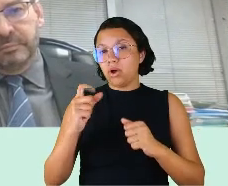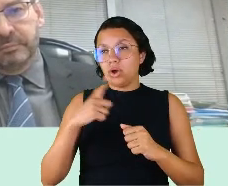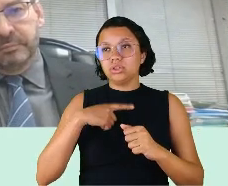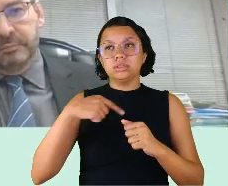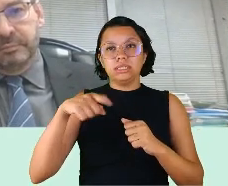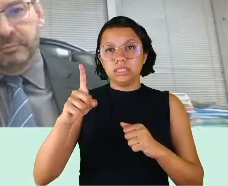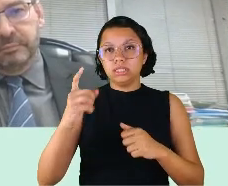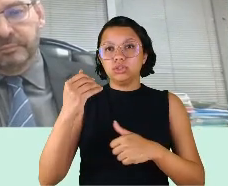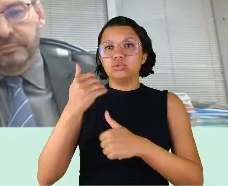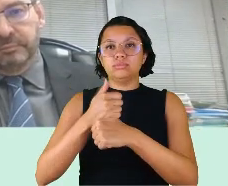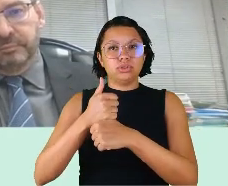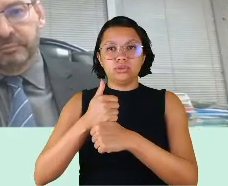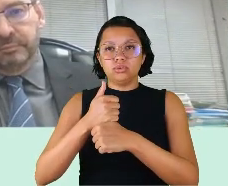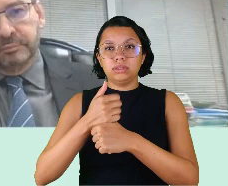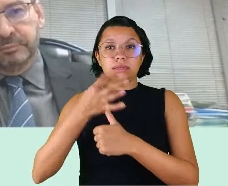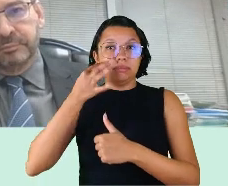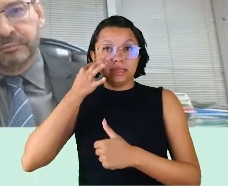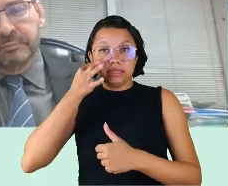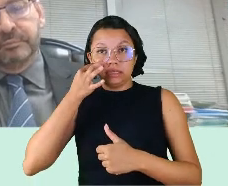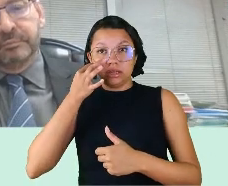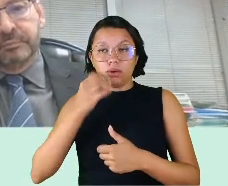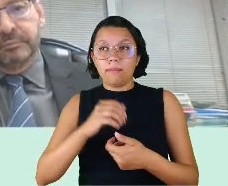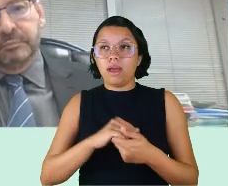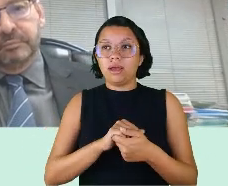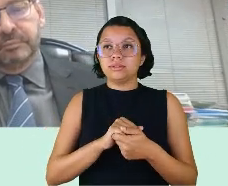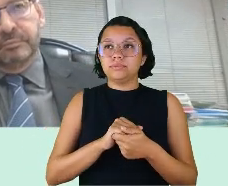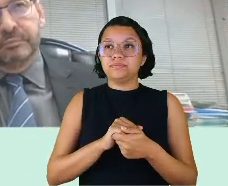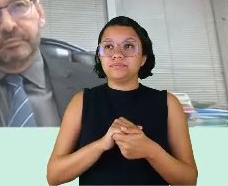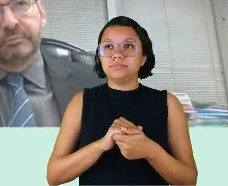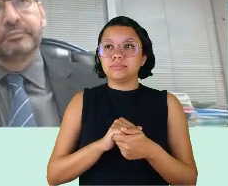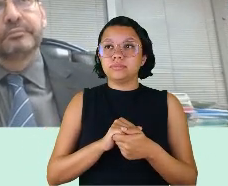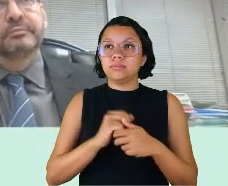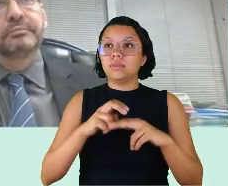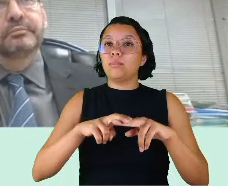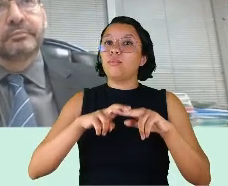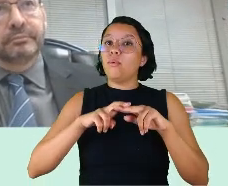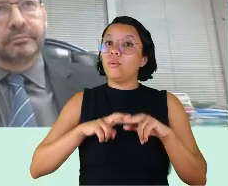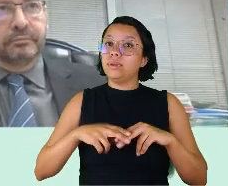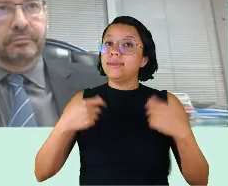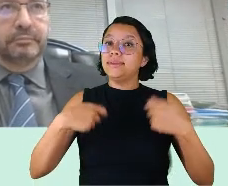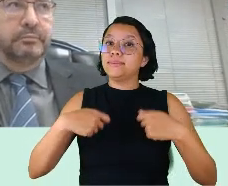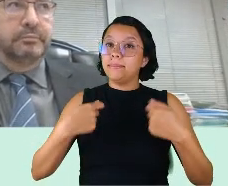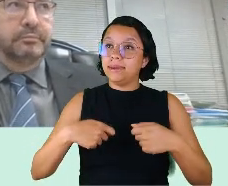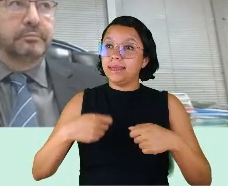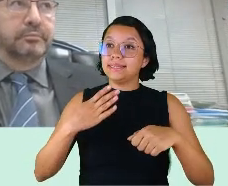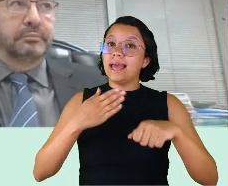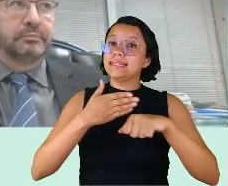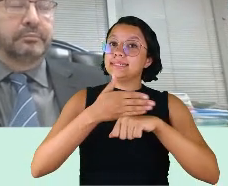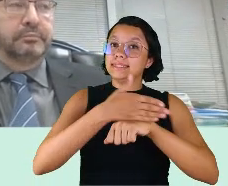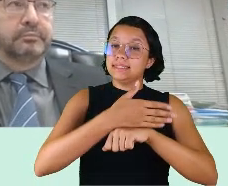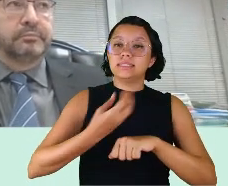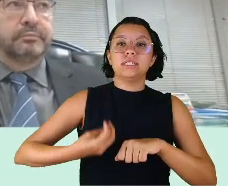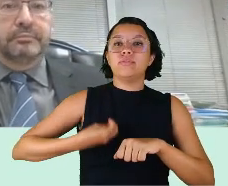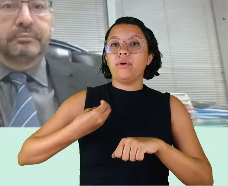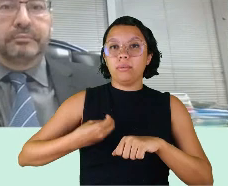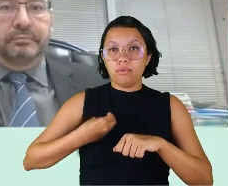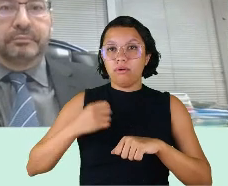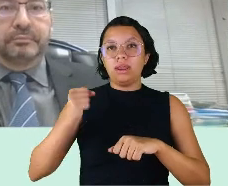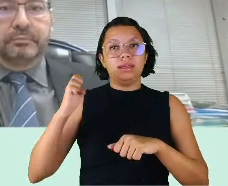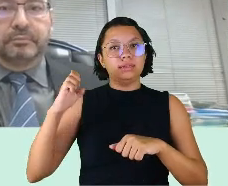ter que substituir lá presencialmente, por isso ele tem que estar acessível, tem que morar na